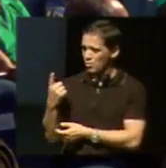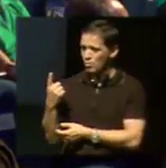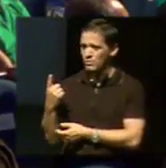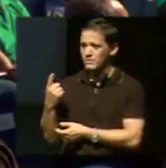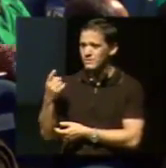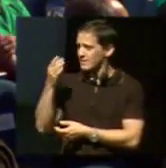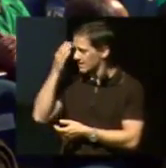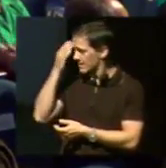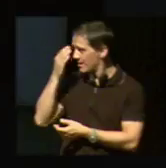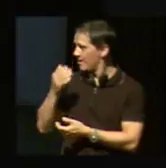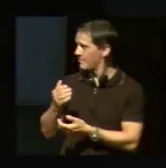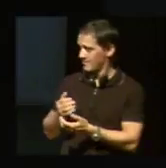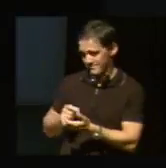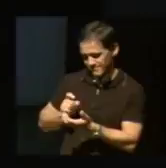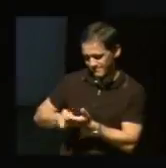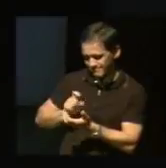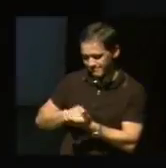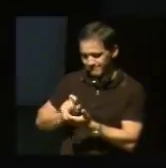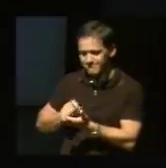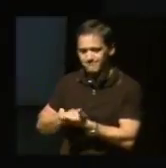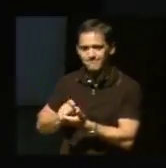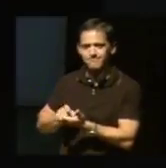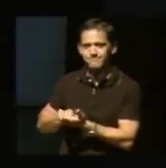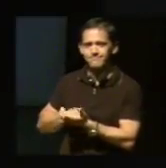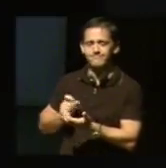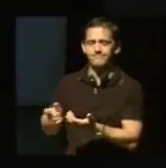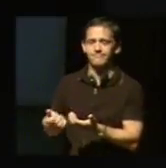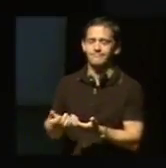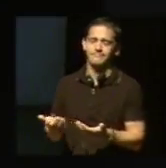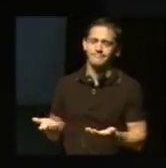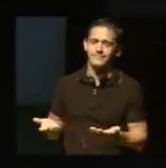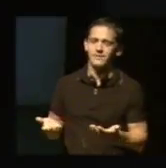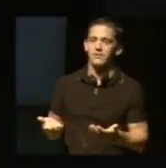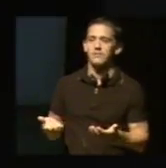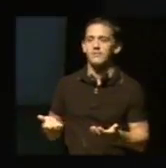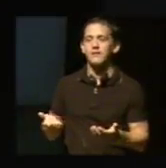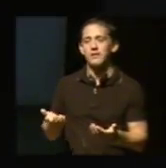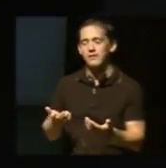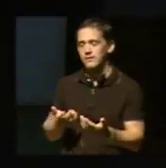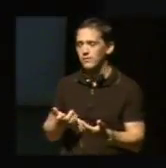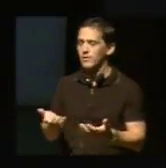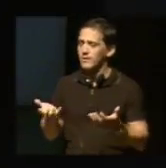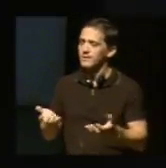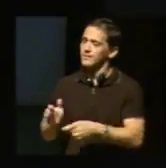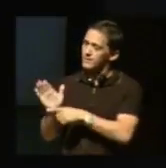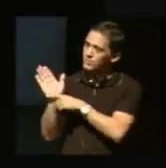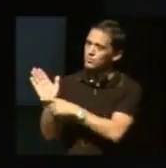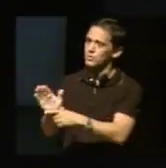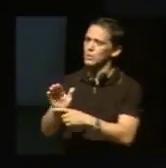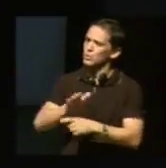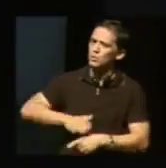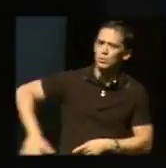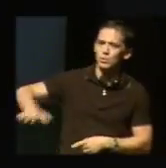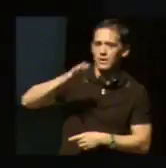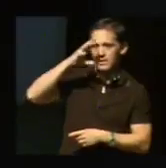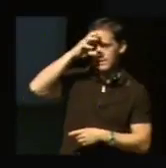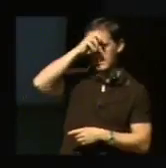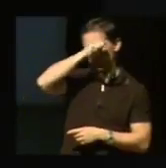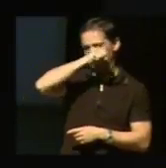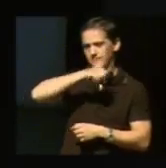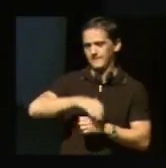dedo assim. Então, é isso que nós queremos fazer. Esse curso vai propiciar, esse programa